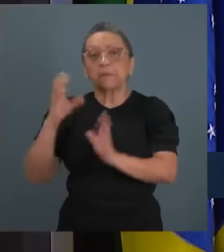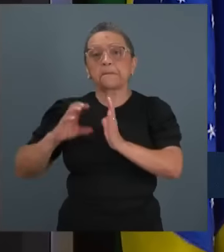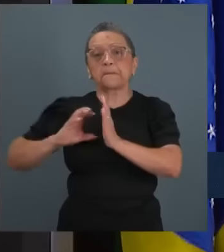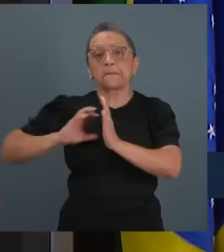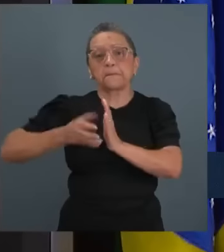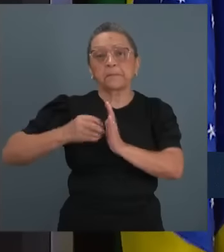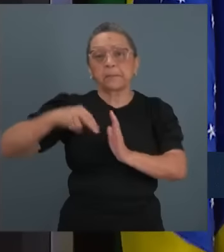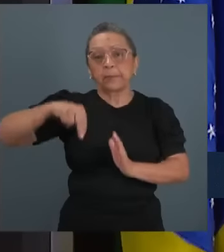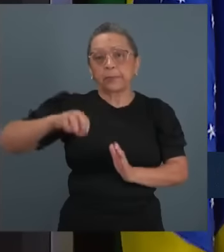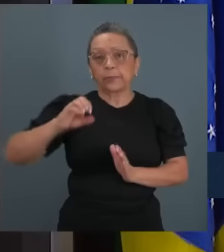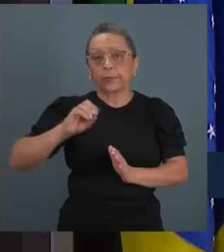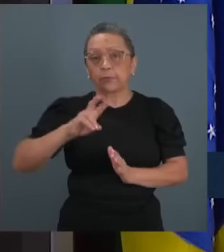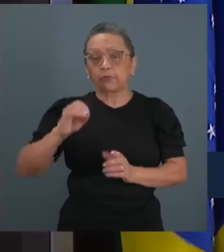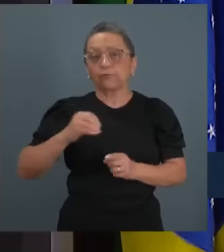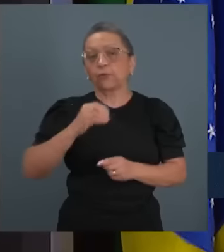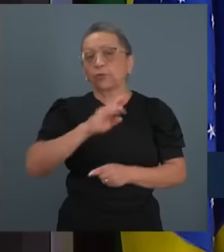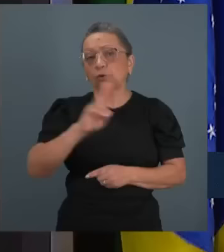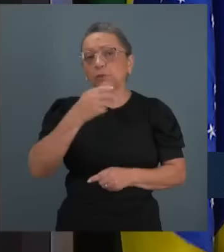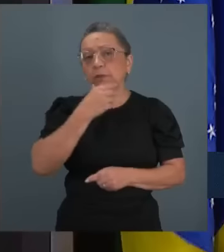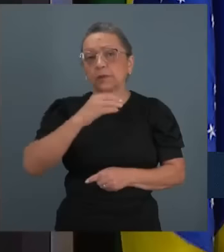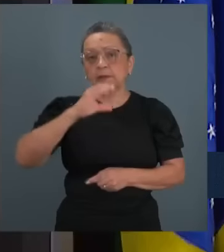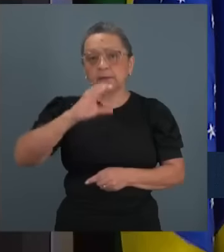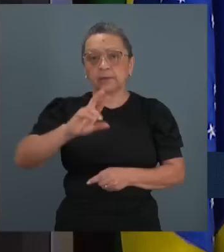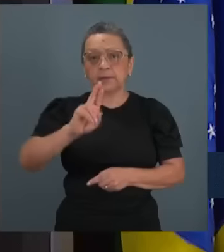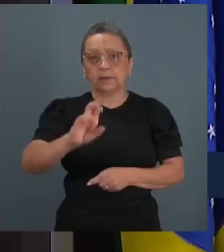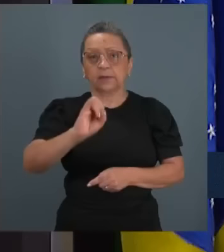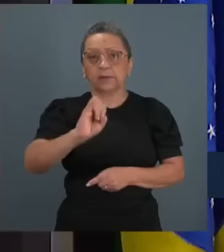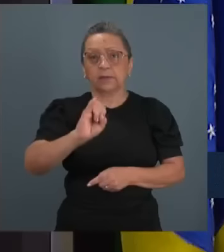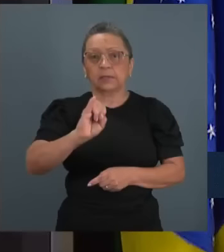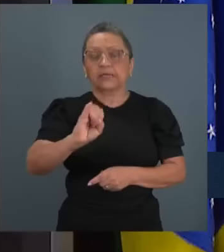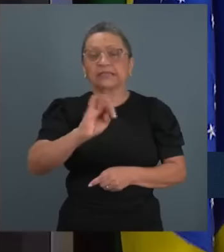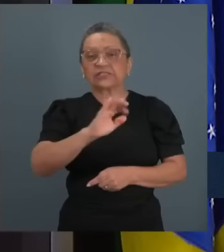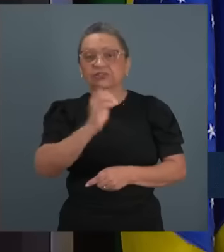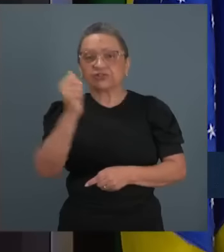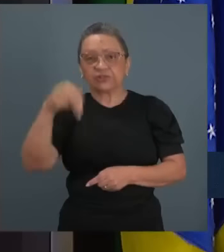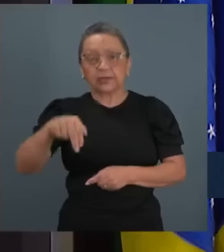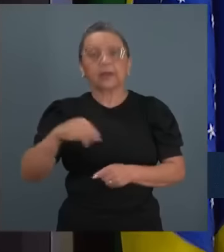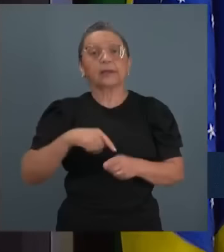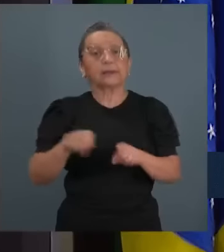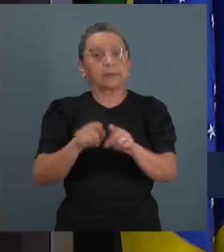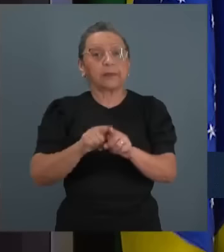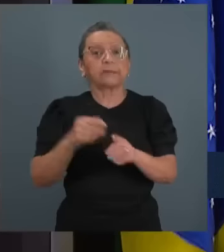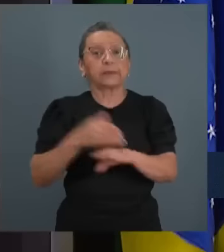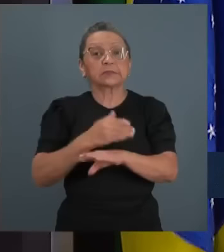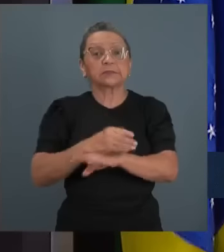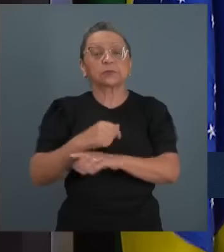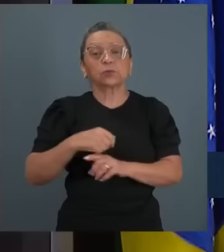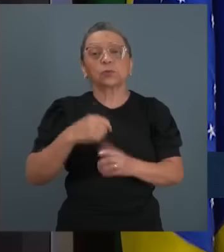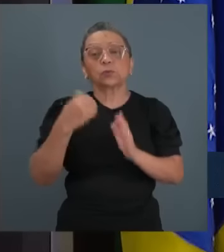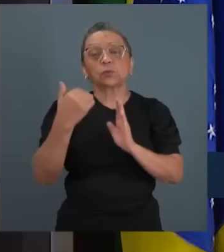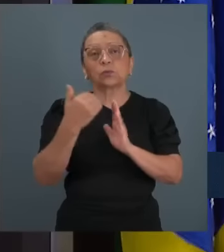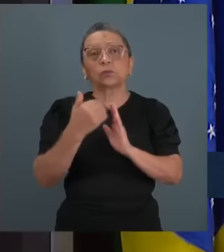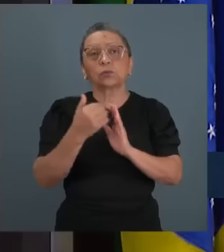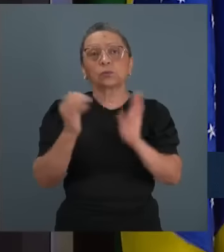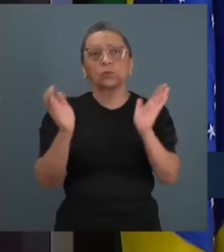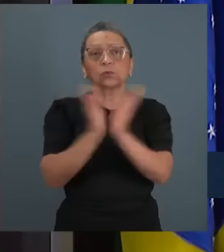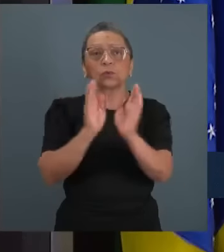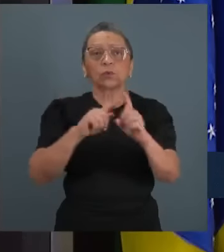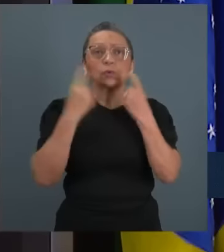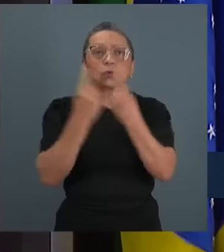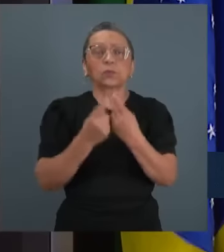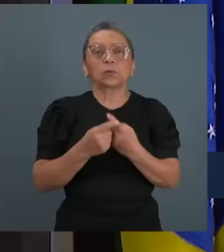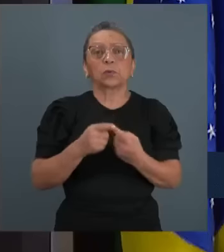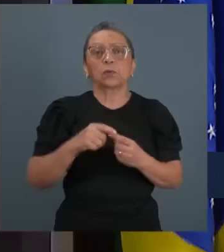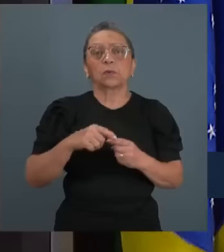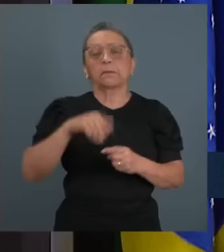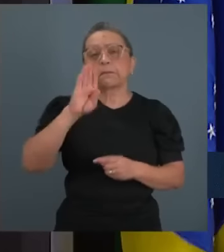que é o Christian Lobauer, que também participa do Brasil Paralelo, de trabalho